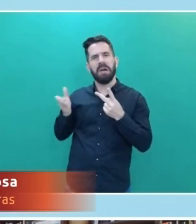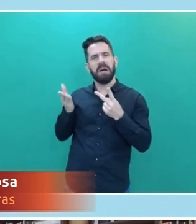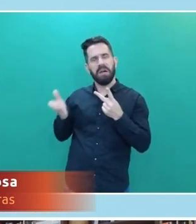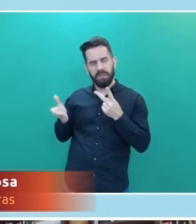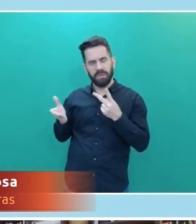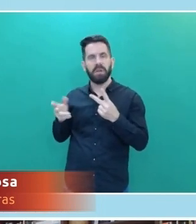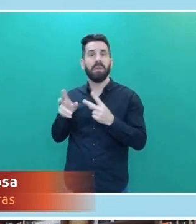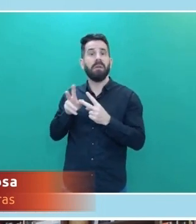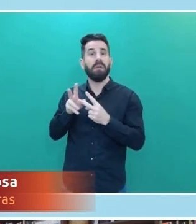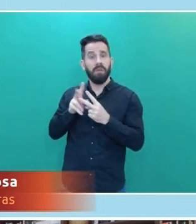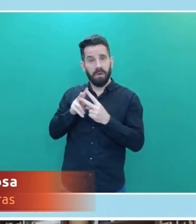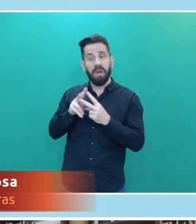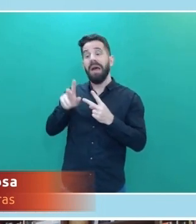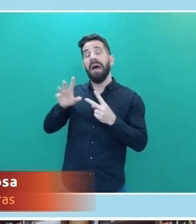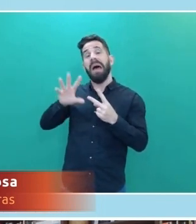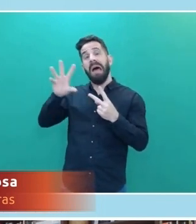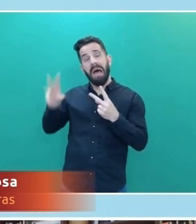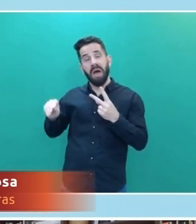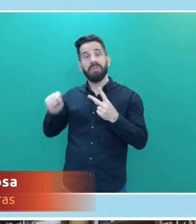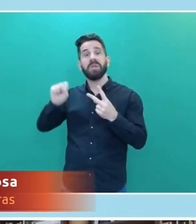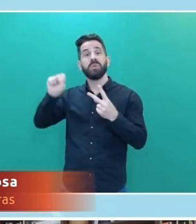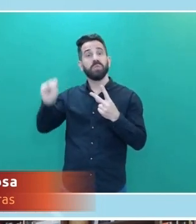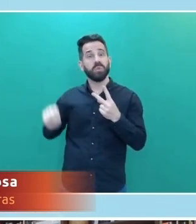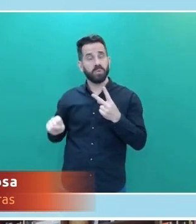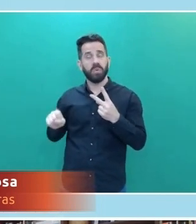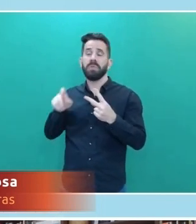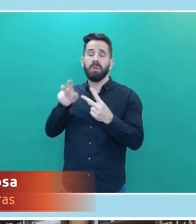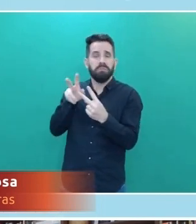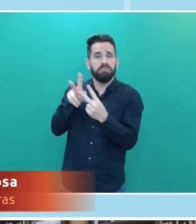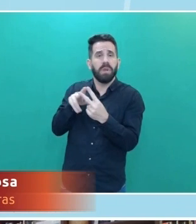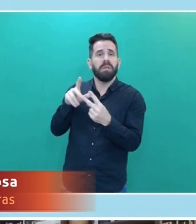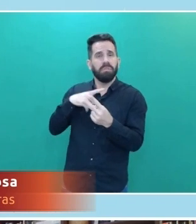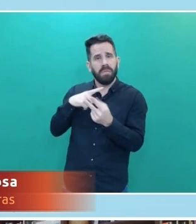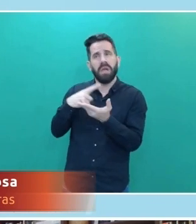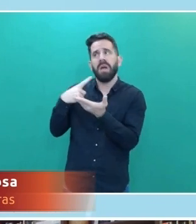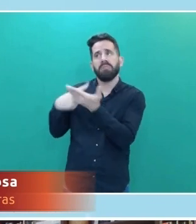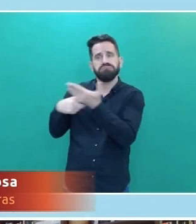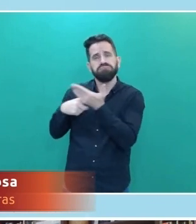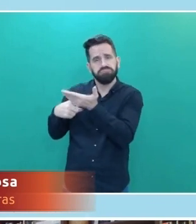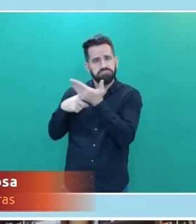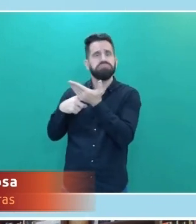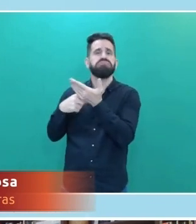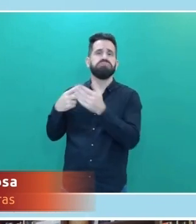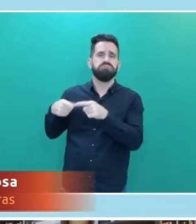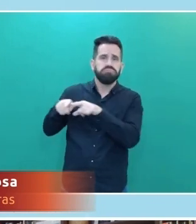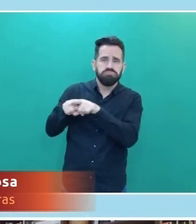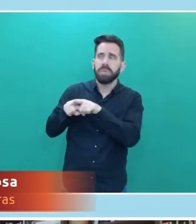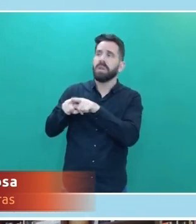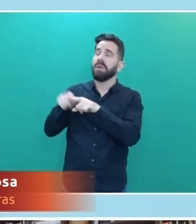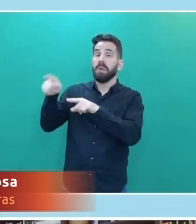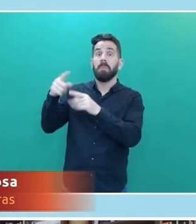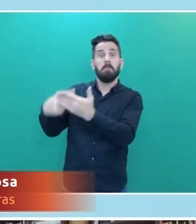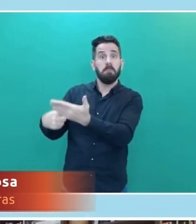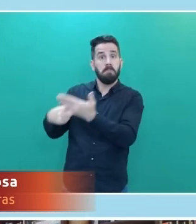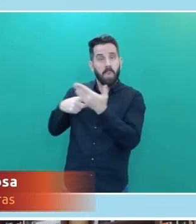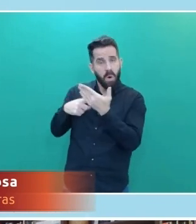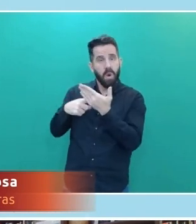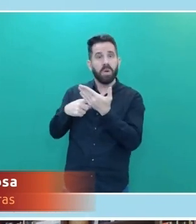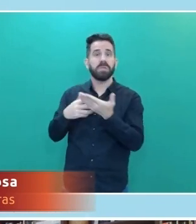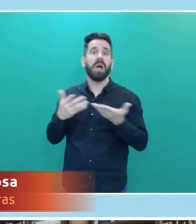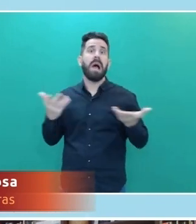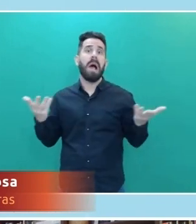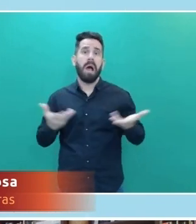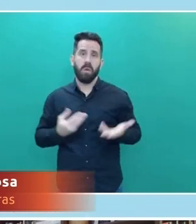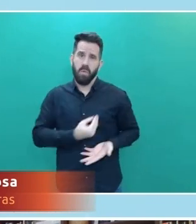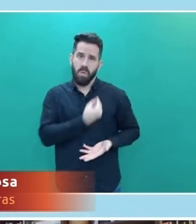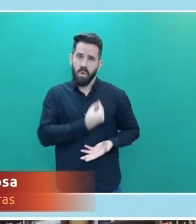falou, em questões dos países em desenvolvimento. Então, isso mostra claramente uma abdicação, nesse momento, do Brasil em prol